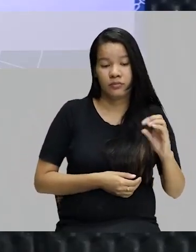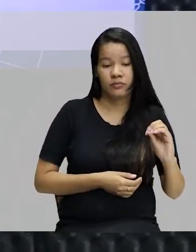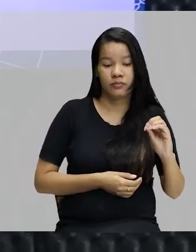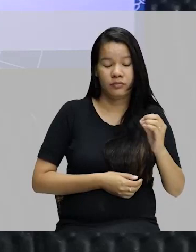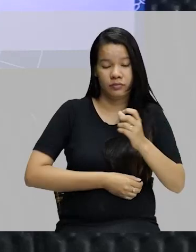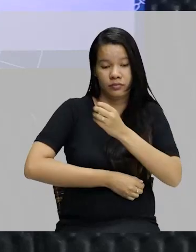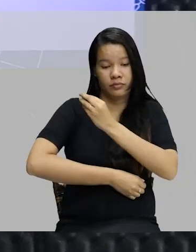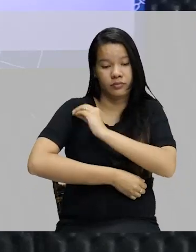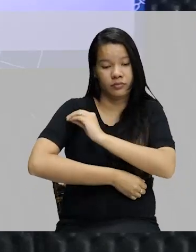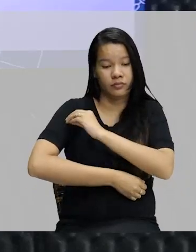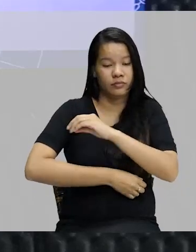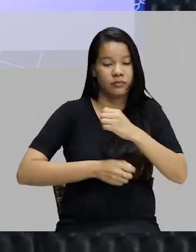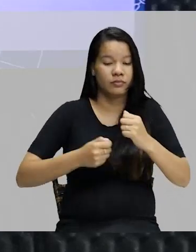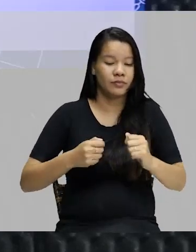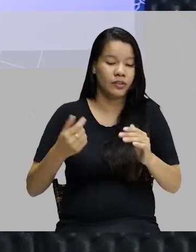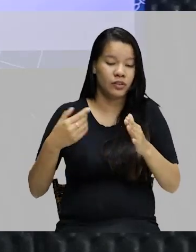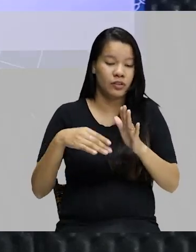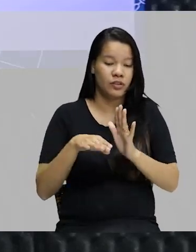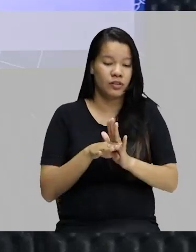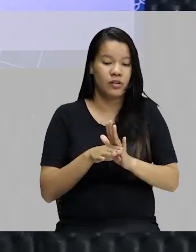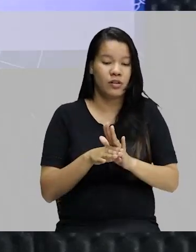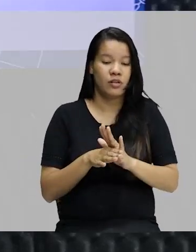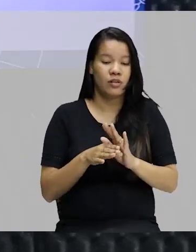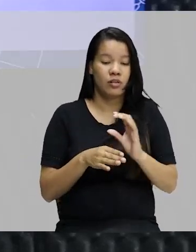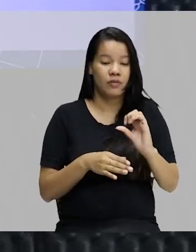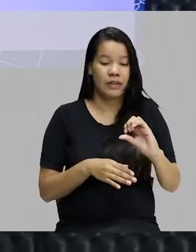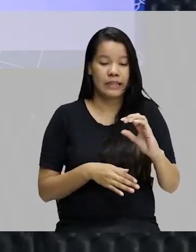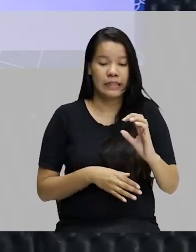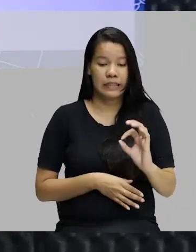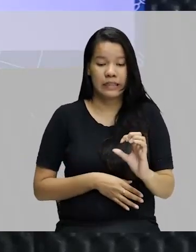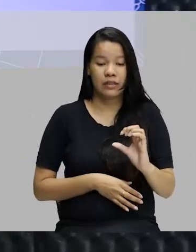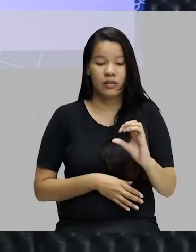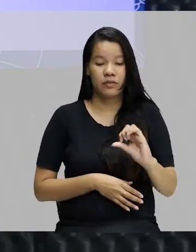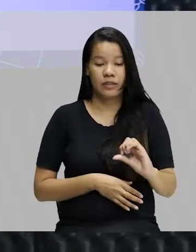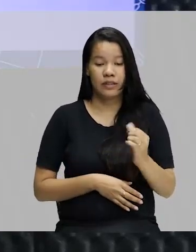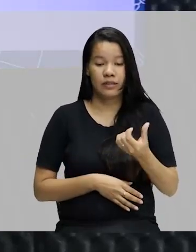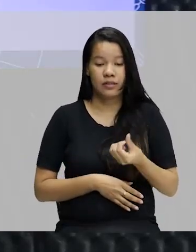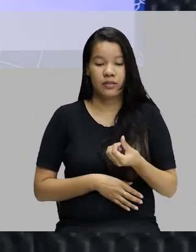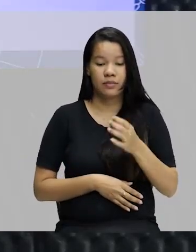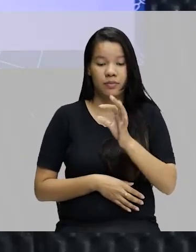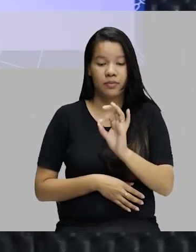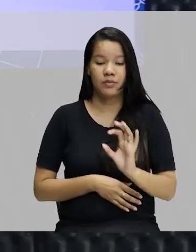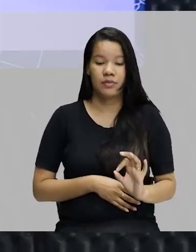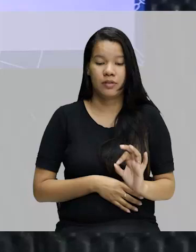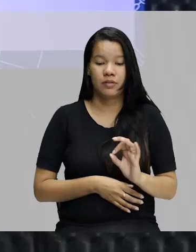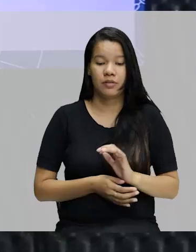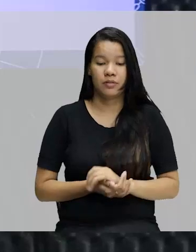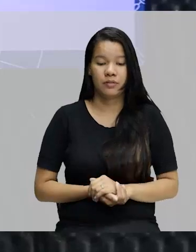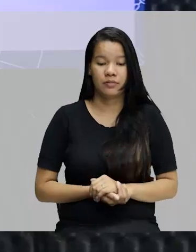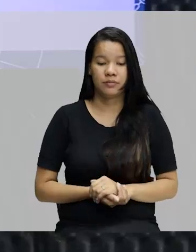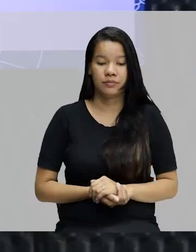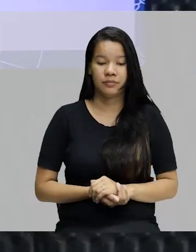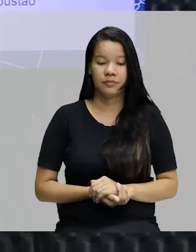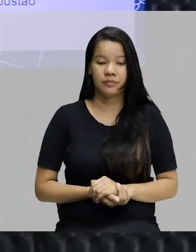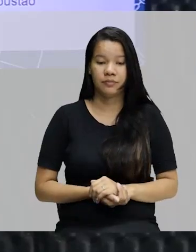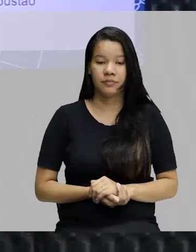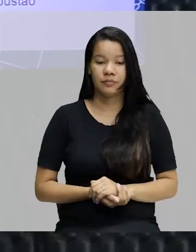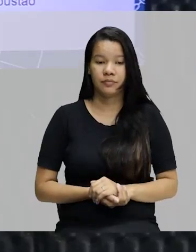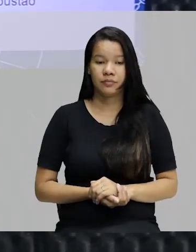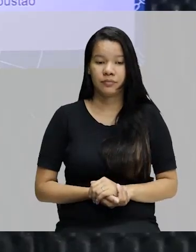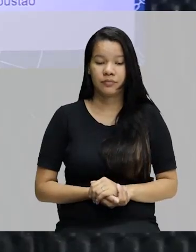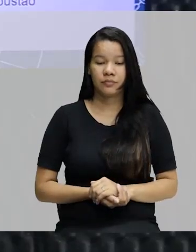chegar a 96% de etanol. Então, 1000 ml, 960 ml